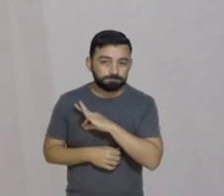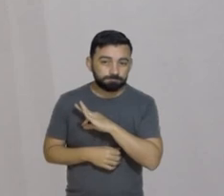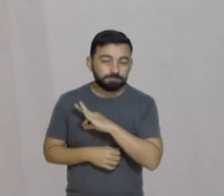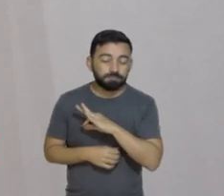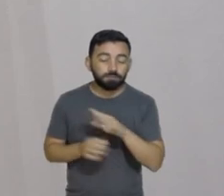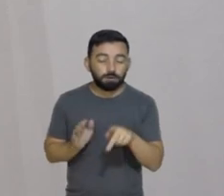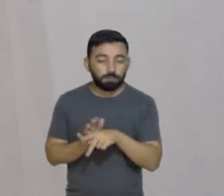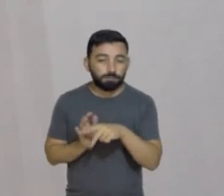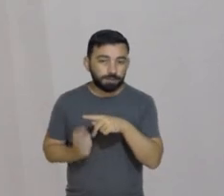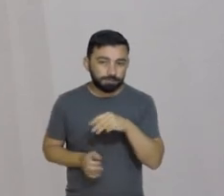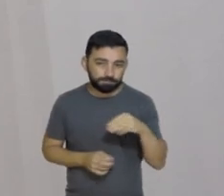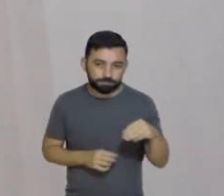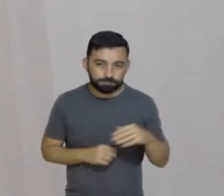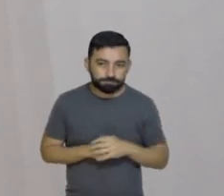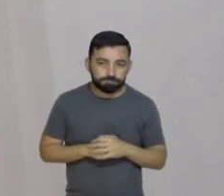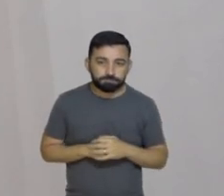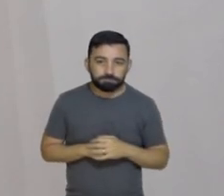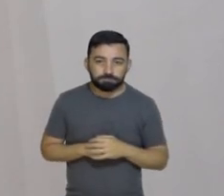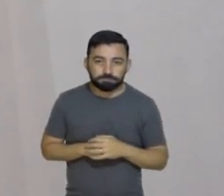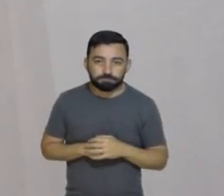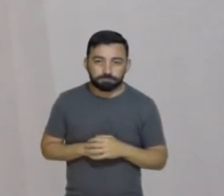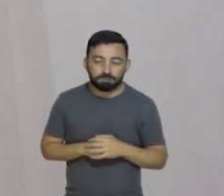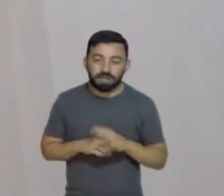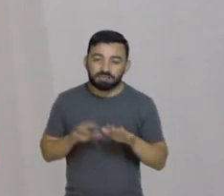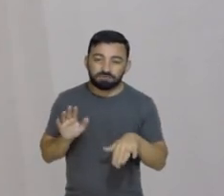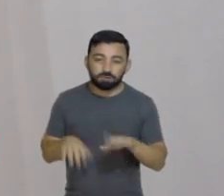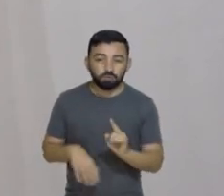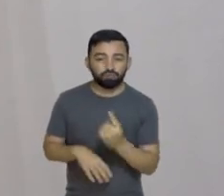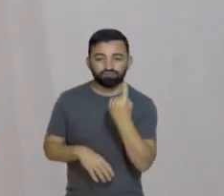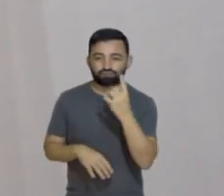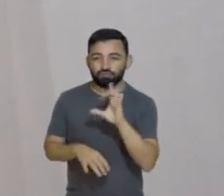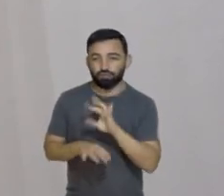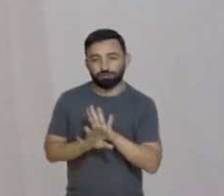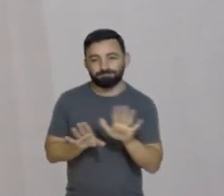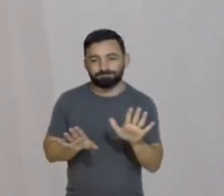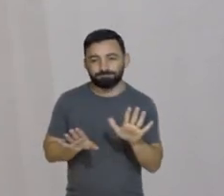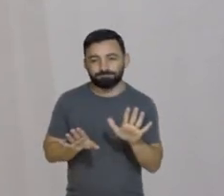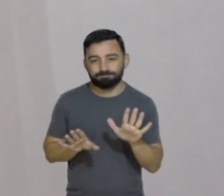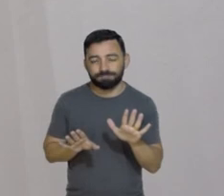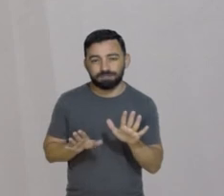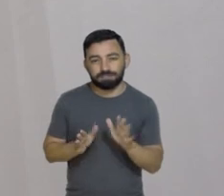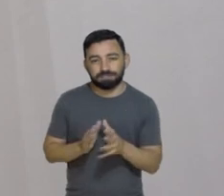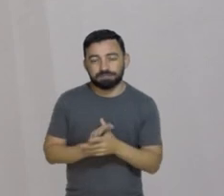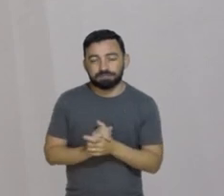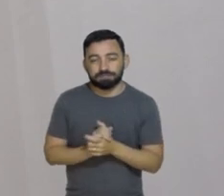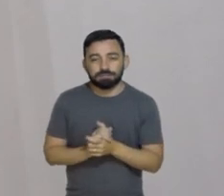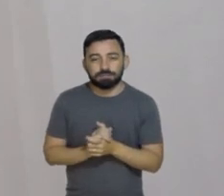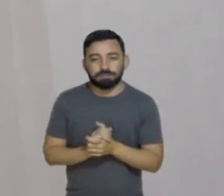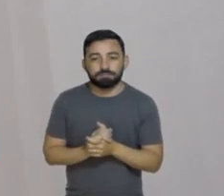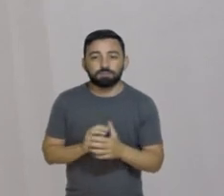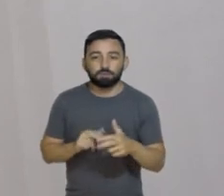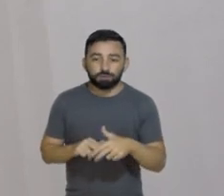policiais, e tem momentos que fica um só. E está acontecendo uma onda de assaltos,